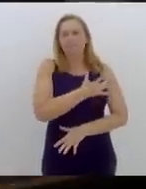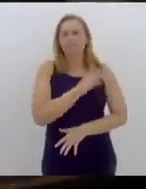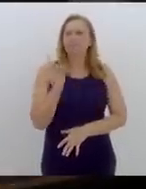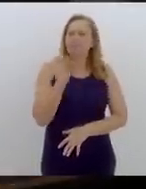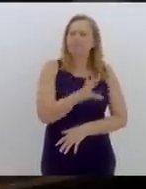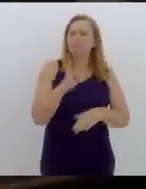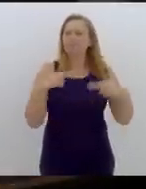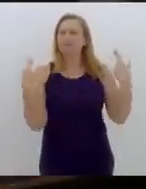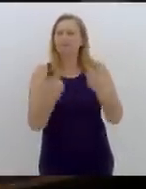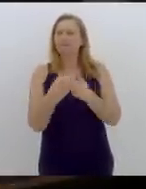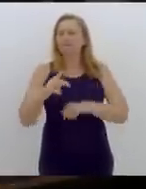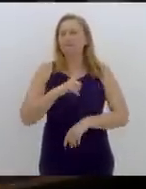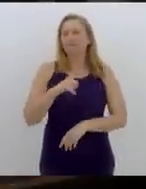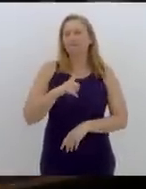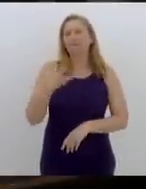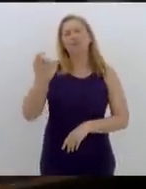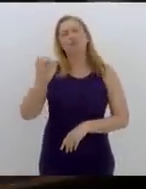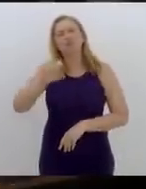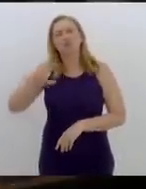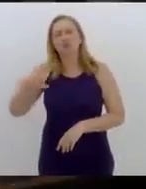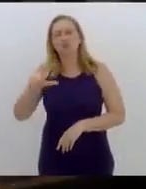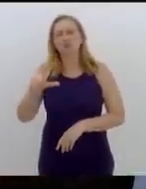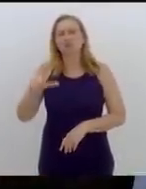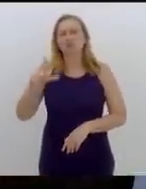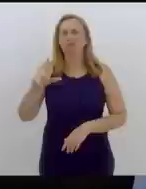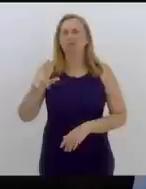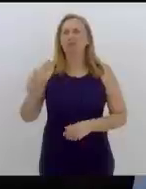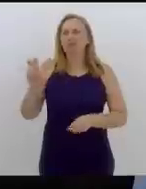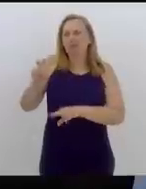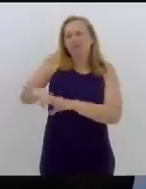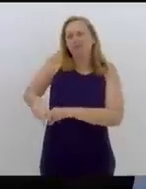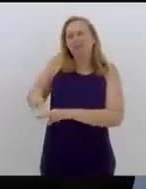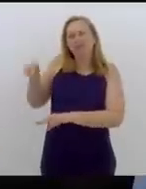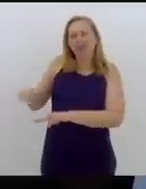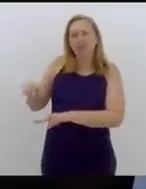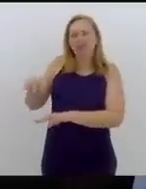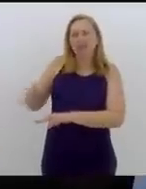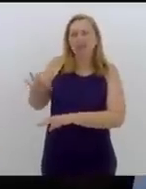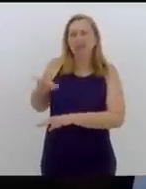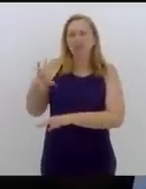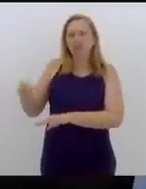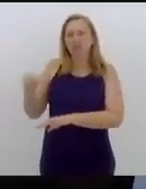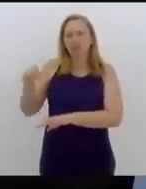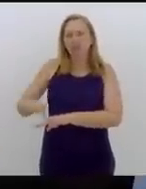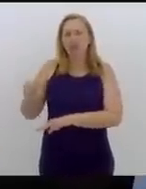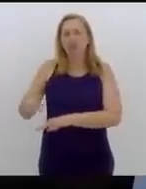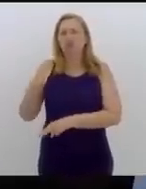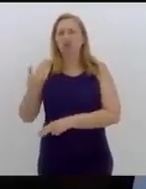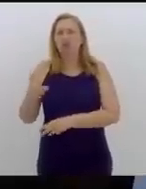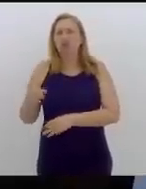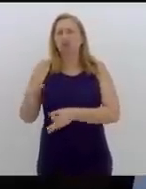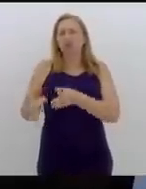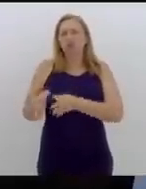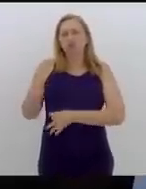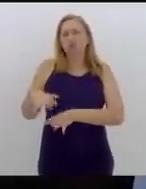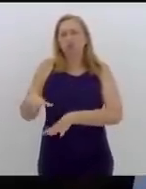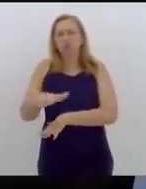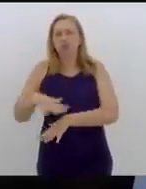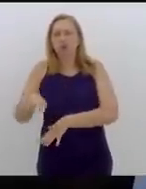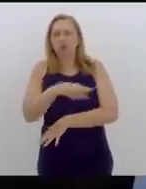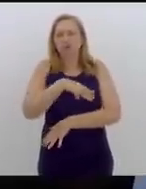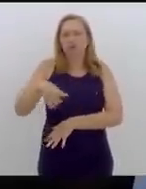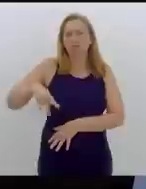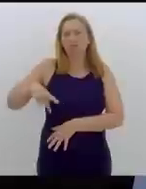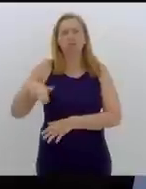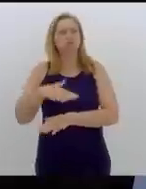última audiência eu tive com Coronel Barbosa sentado aqui ó tava todo efetivo aqui tava jurídico tava MP tava